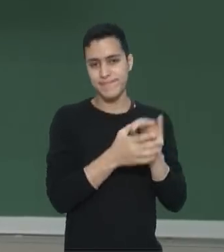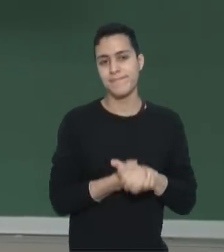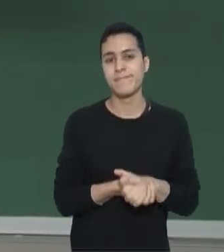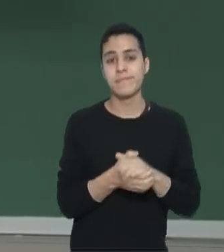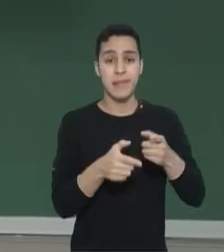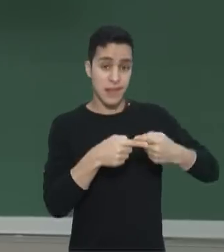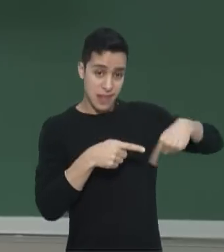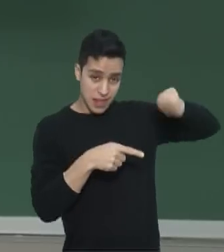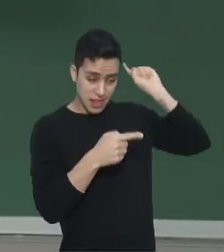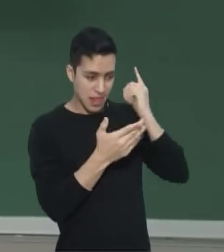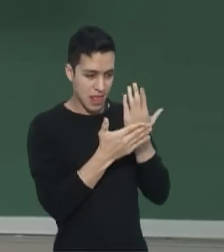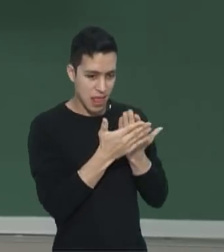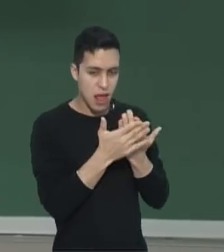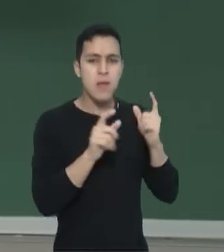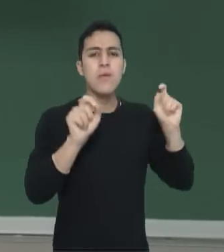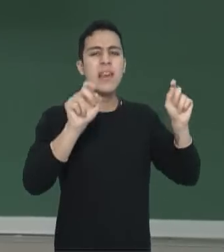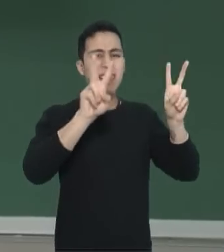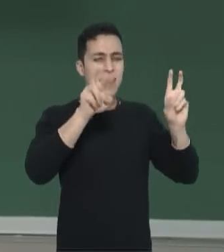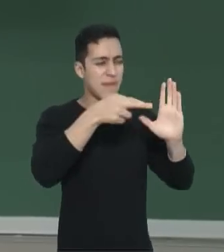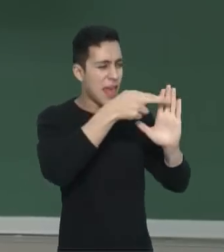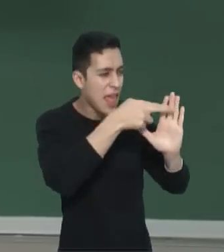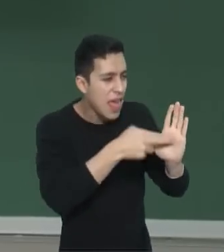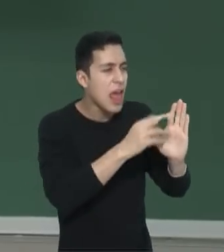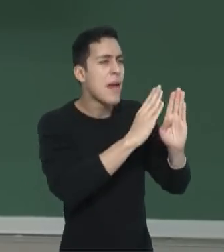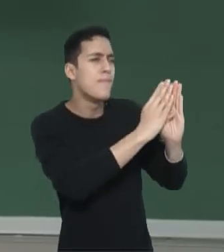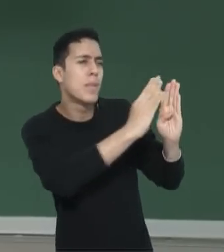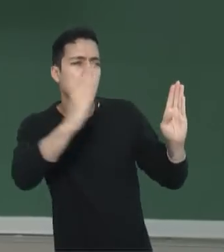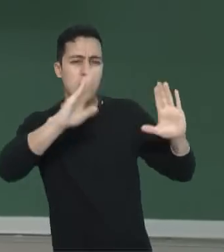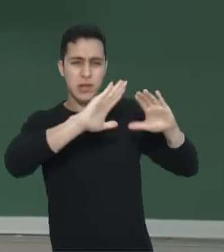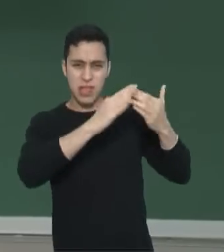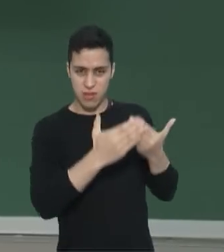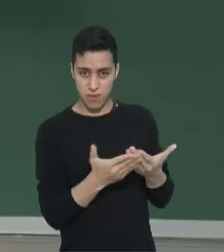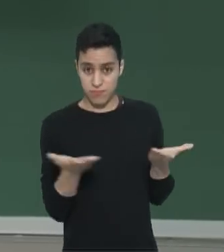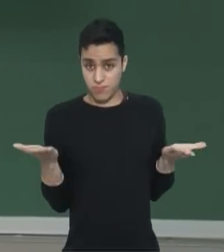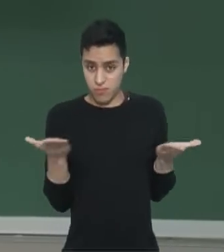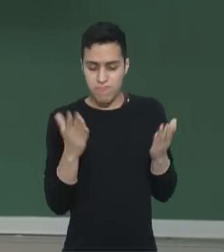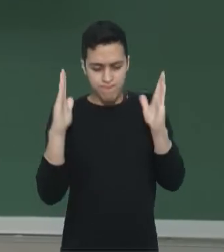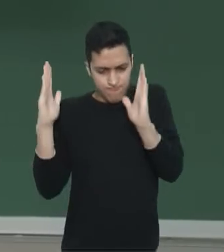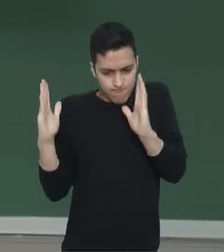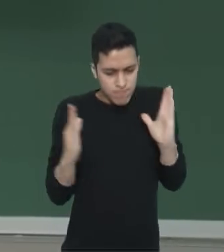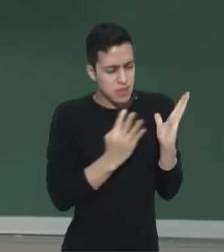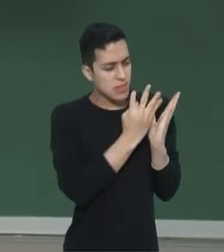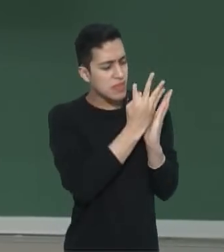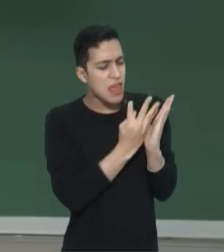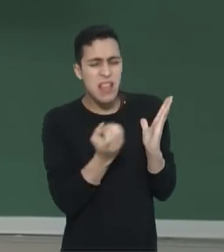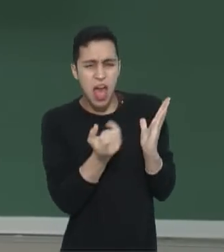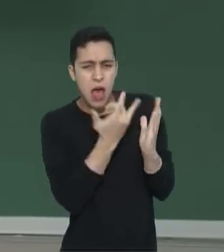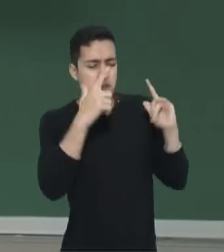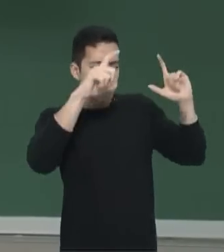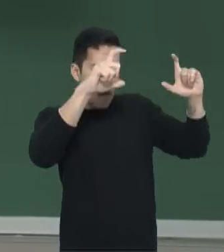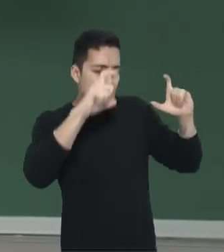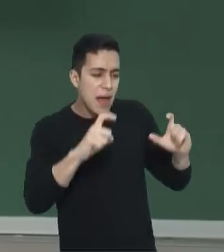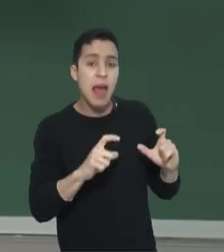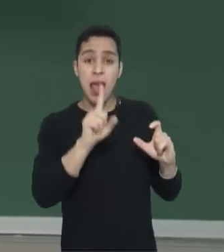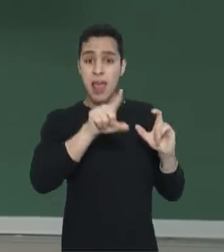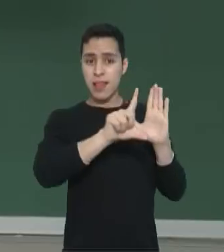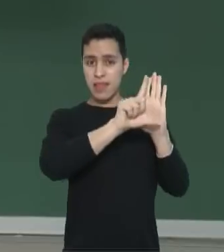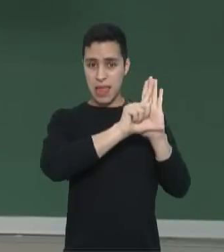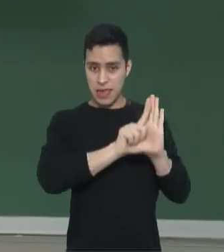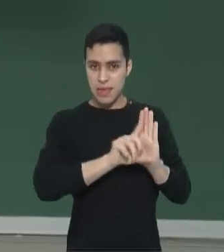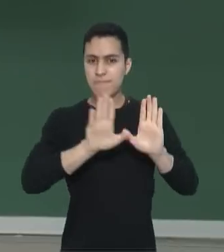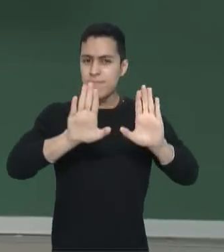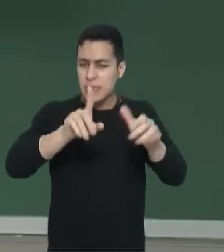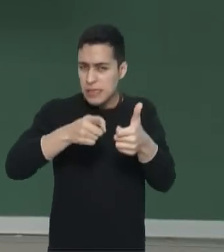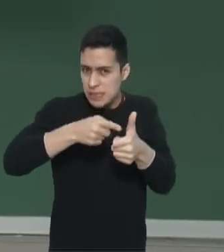um regulamento de biblioteca escolar. Hoje veremos alguns trechos, alguns artigos de uma lei. Mas